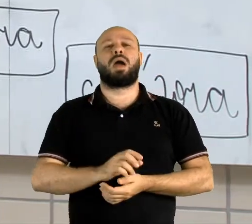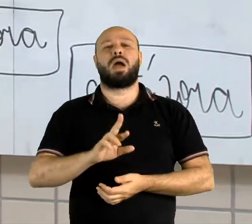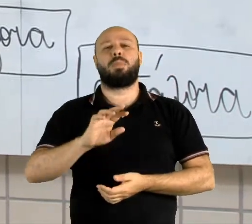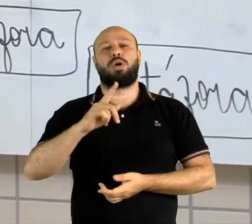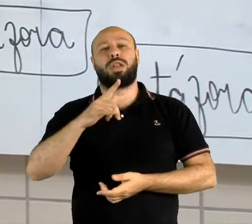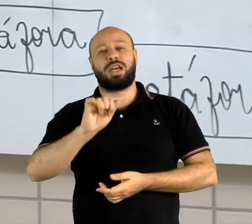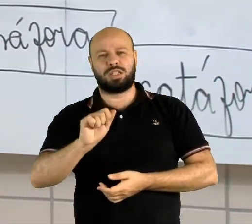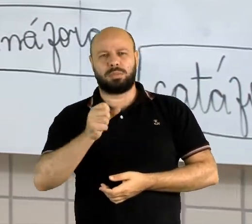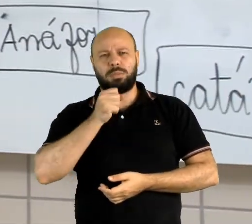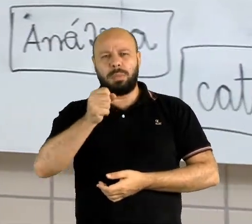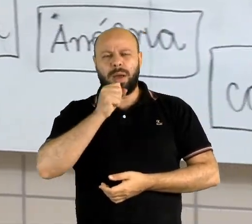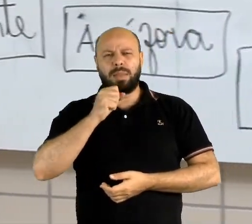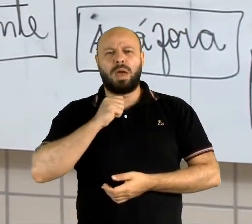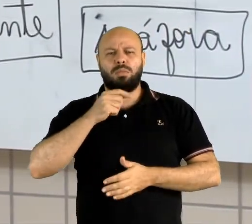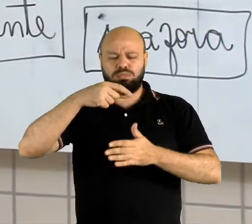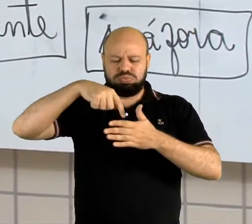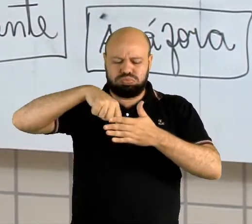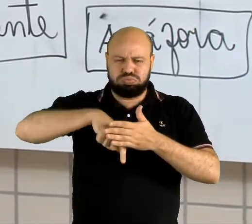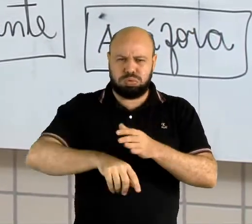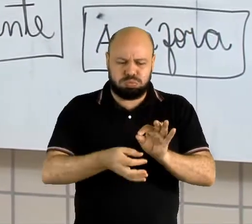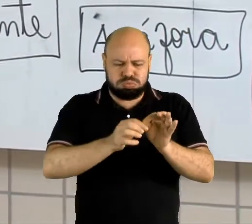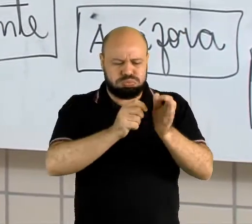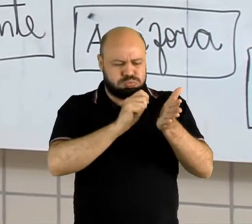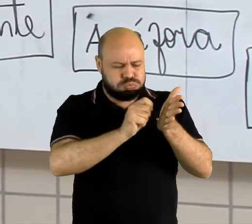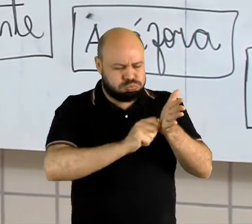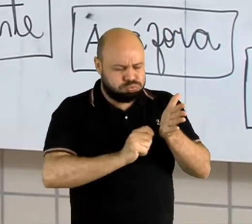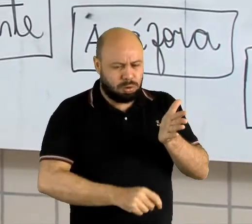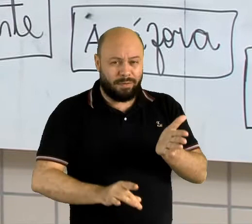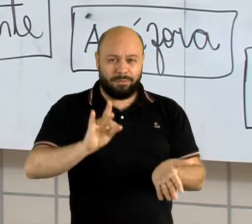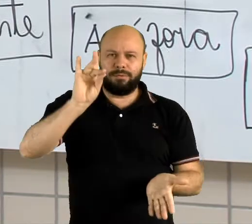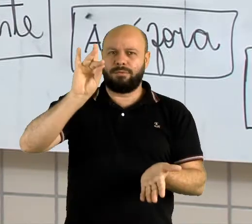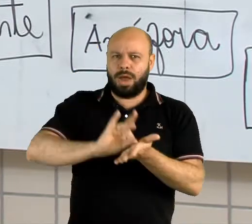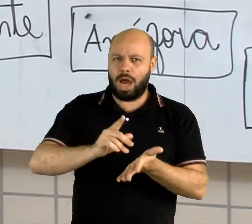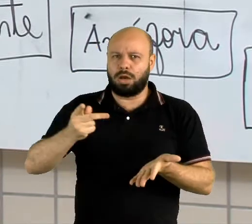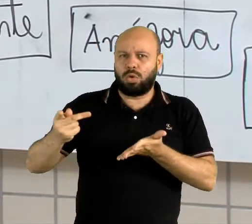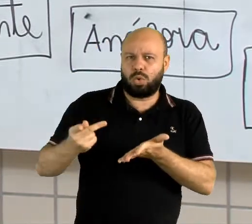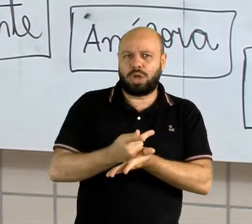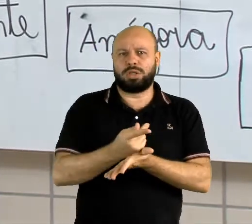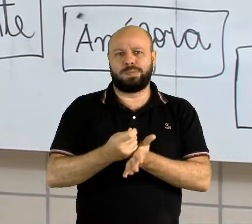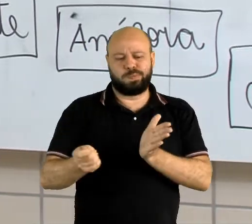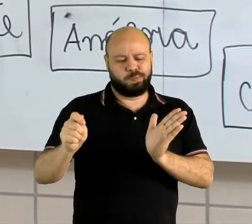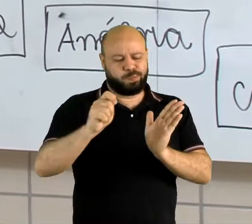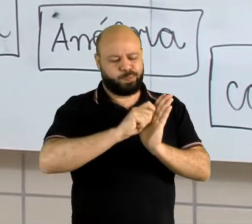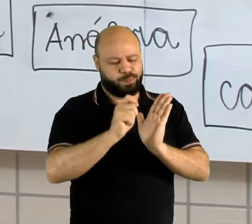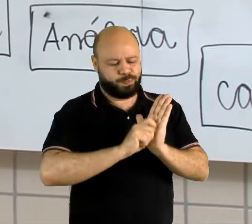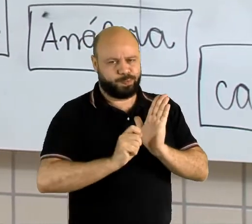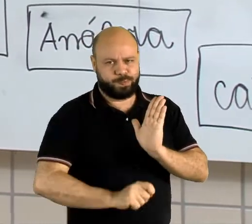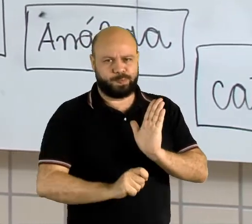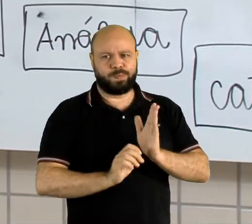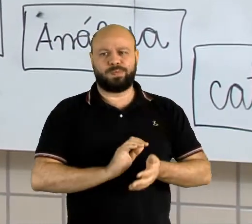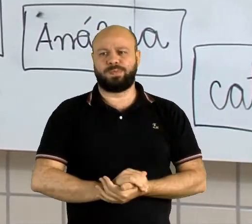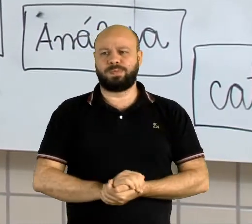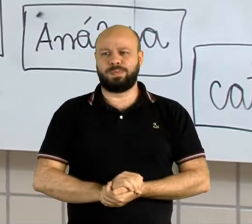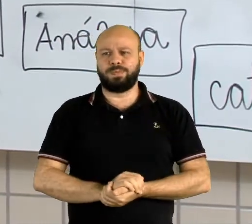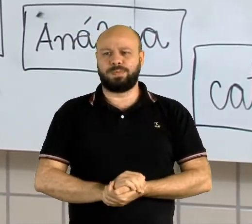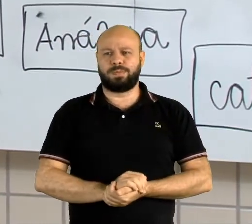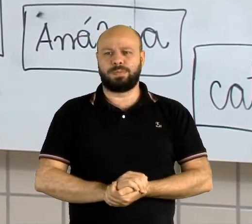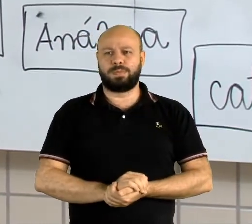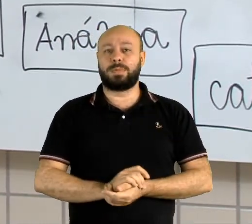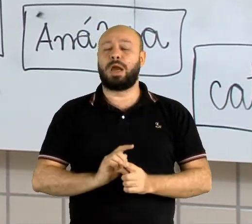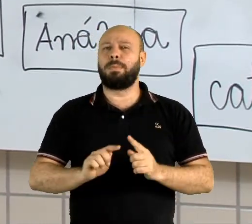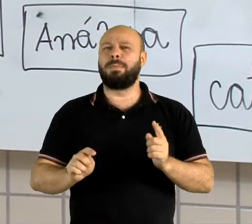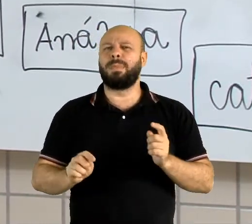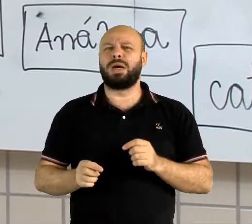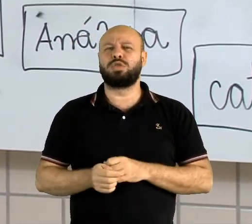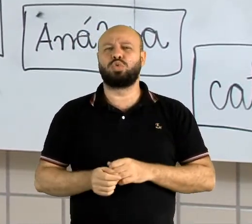né? Ela é baseada em fatos, em acontecimentos. Porém, o olhar